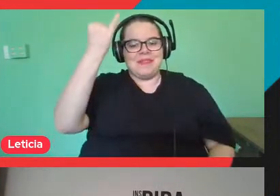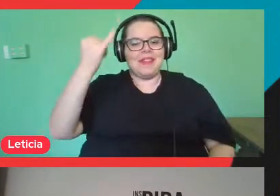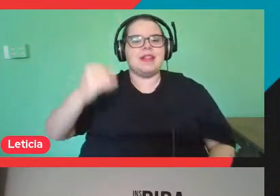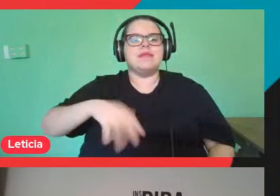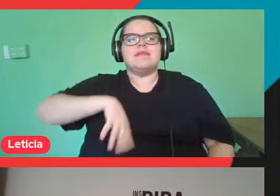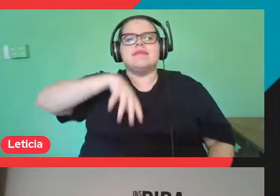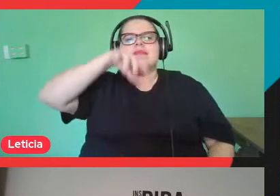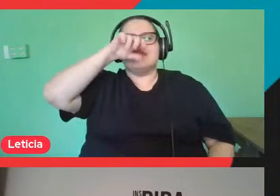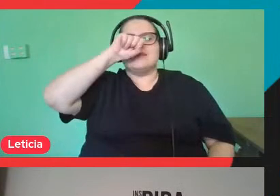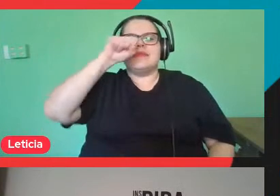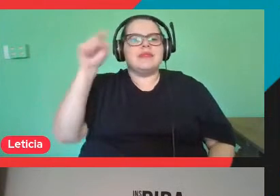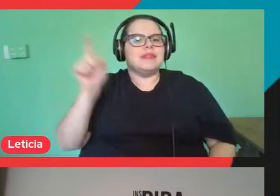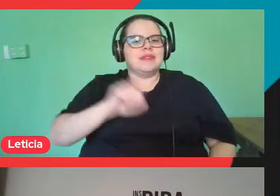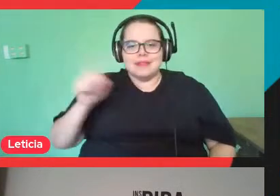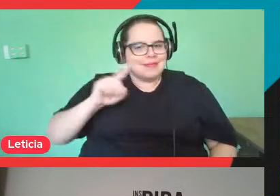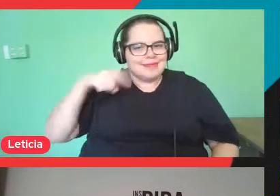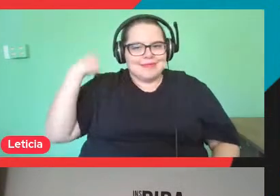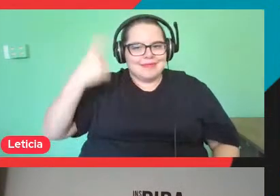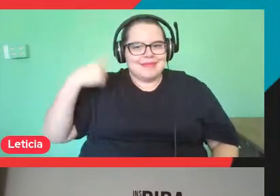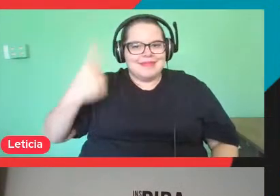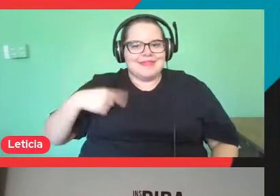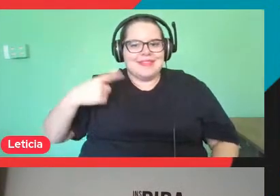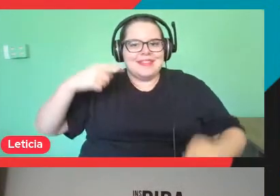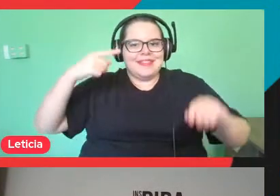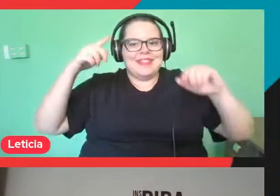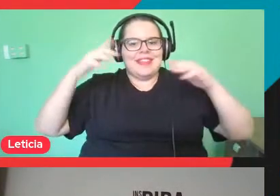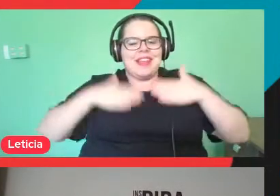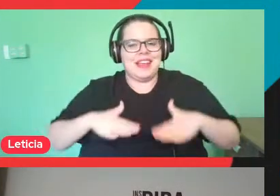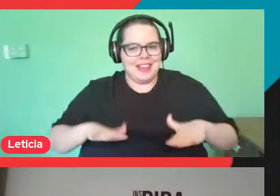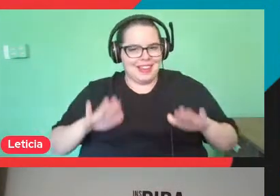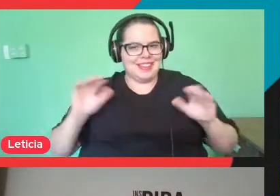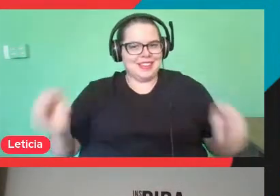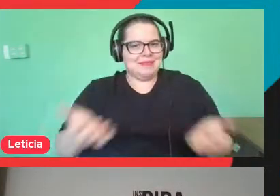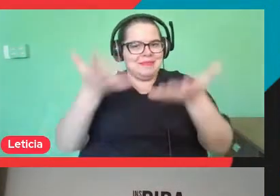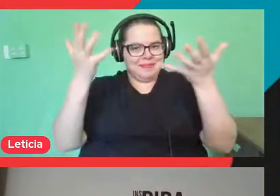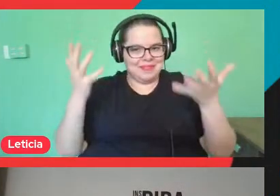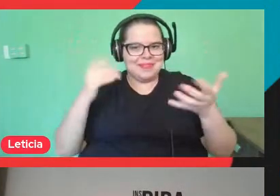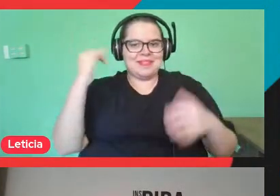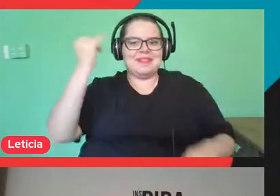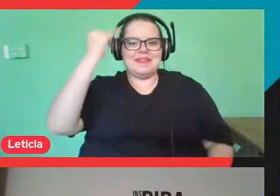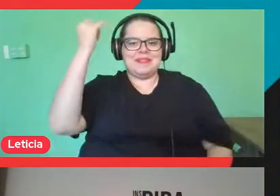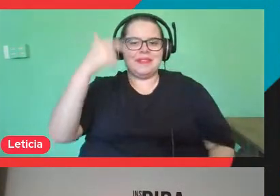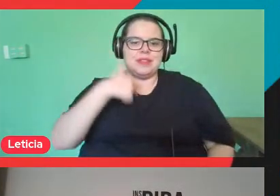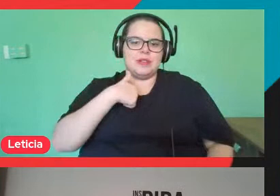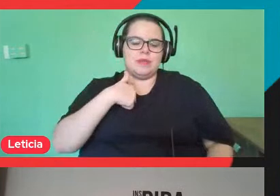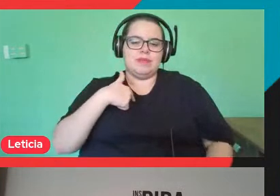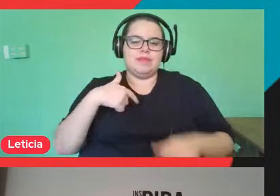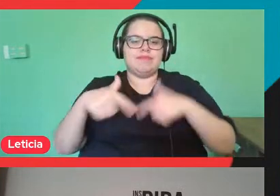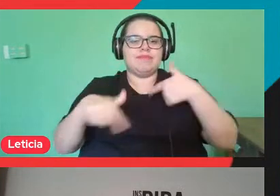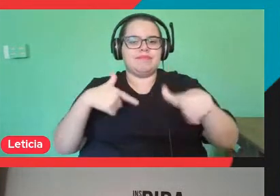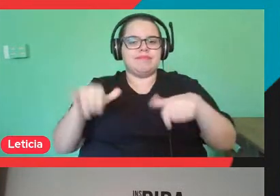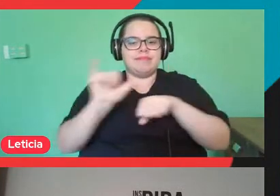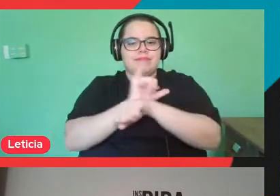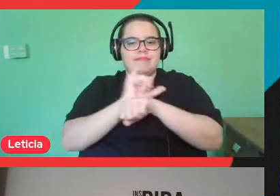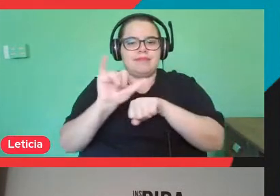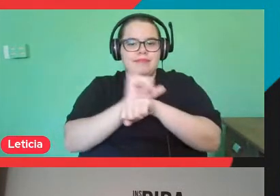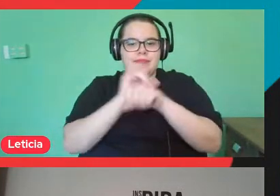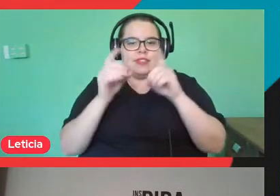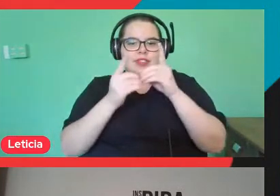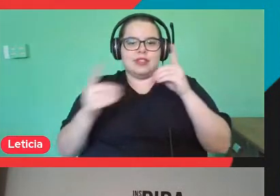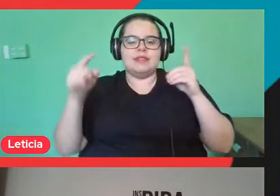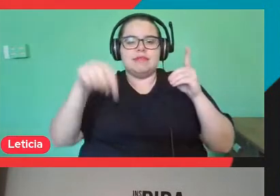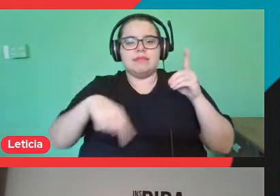respira, inspira e não pira. Muito importante nos dias de hoje, né? Eu sou estrategista digital aqui na CIT, vai